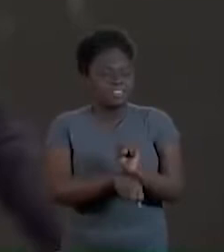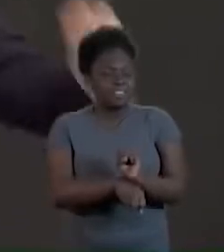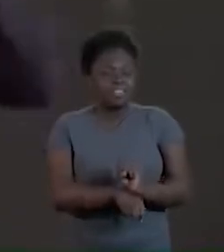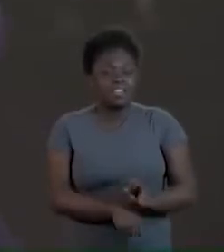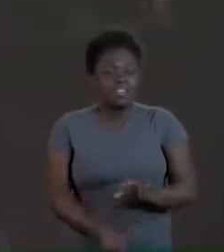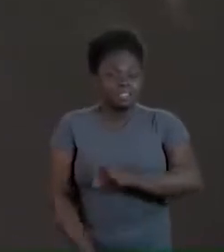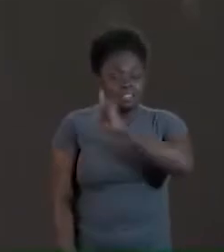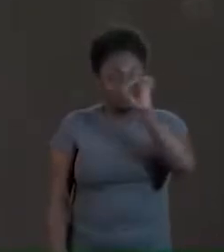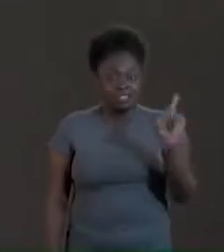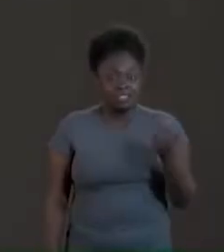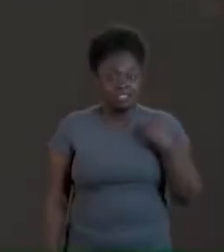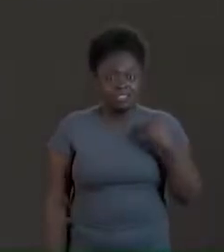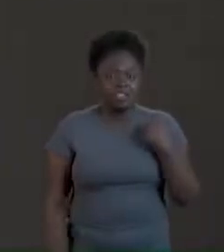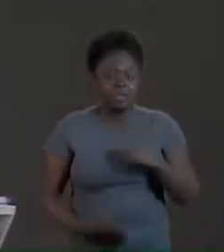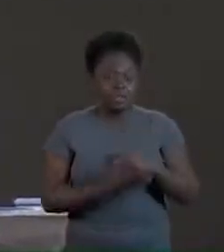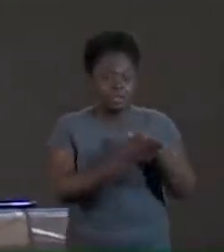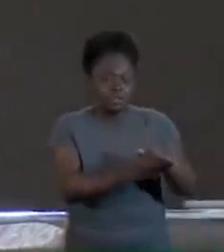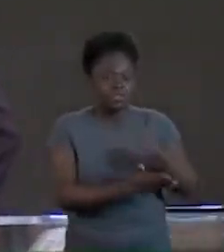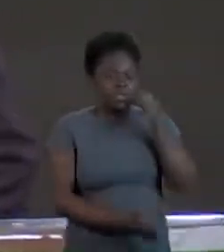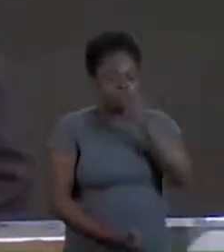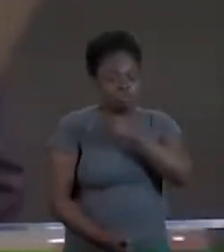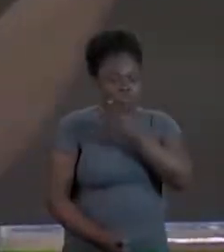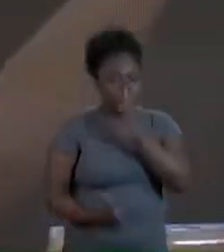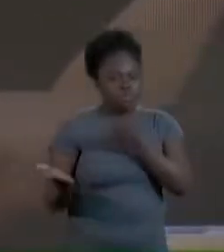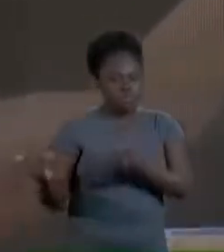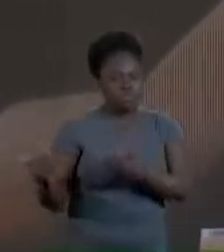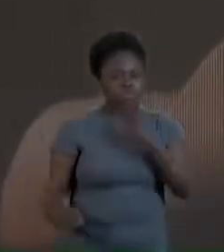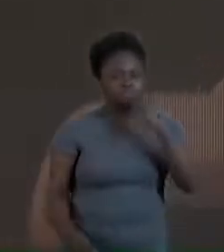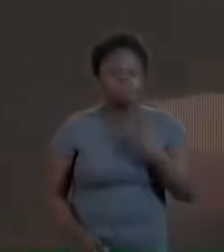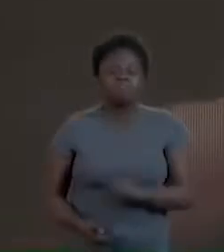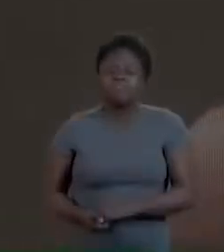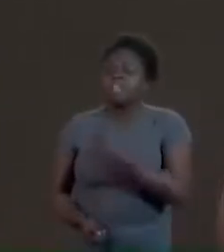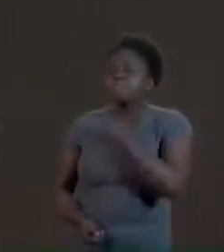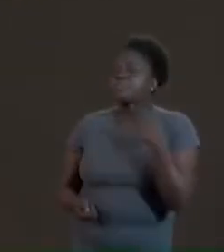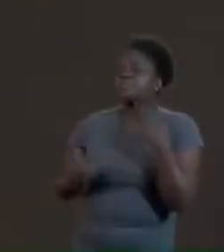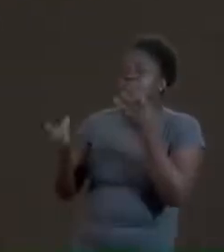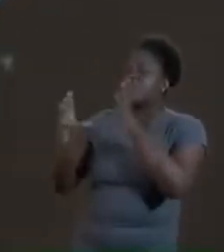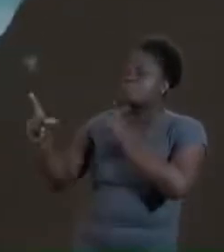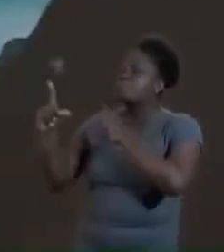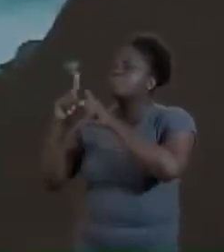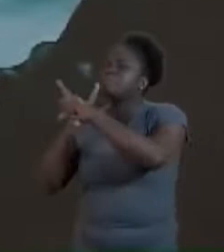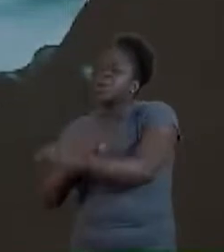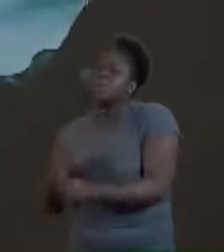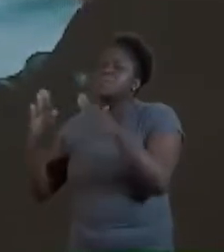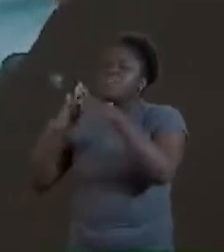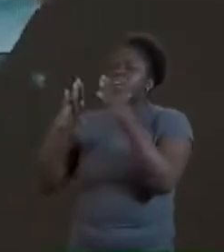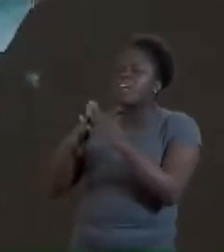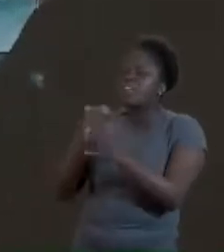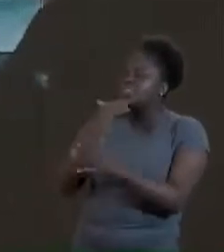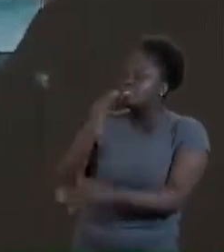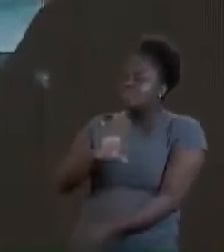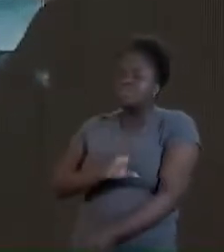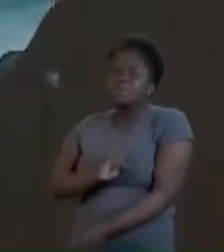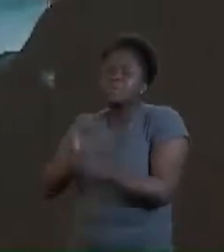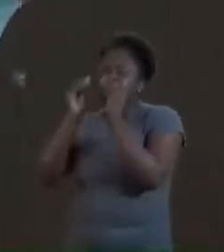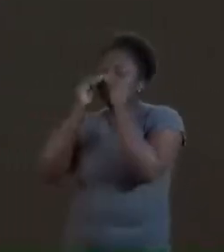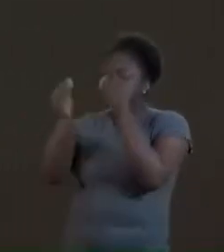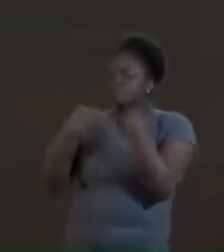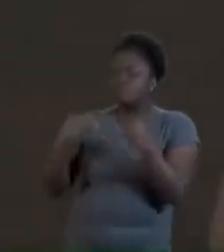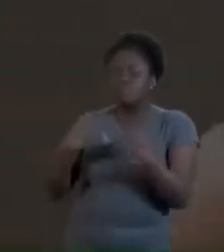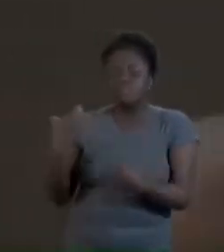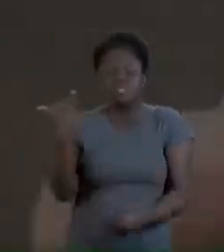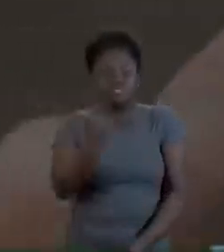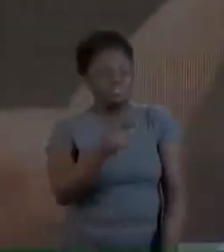Esses dias eu atendi uma jovem: o pastor, eu quero ir embora, que lá em casa, sabe assim, eu sou desprezada, largada. Eu falei: ih, menina, nem inteligência para isso você tem